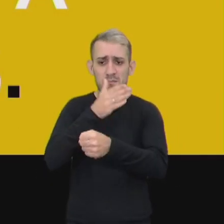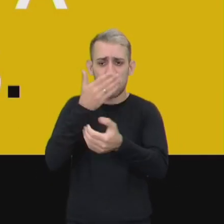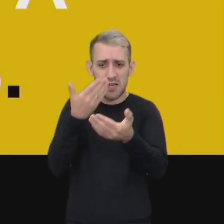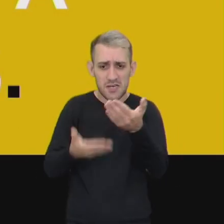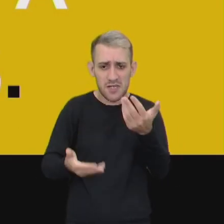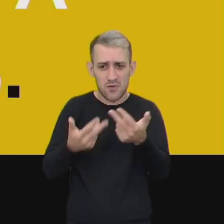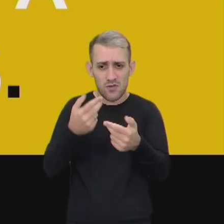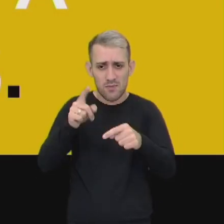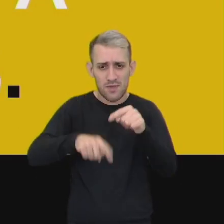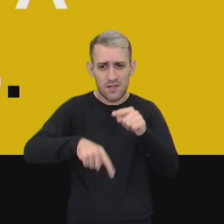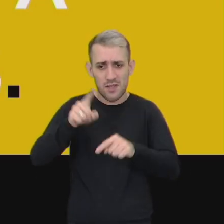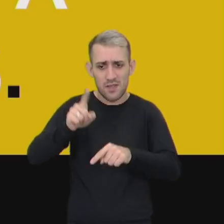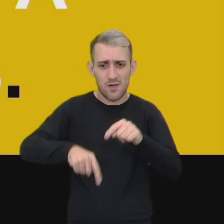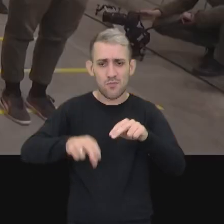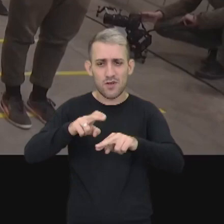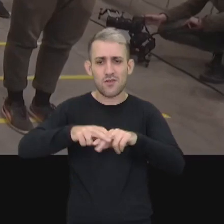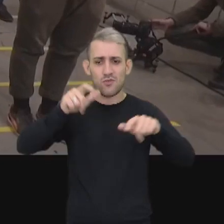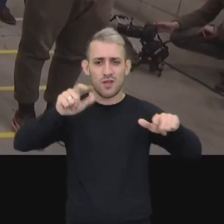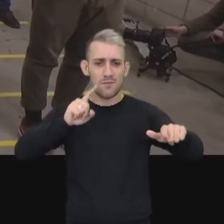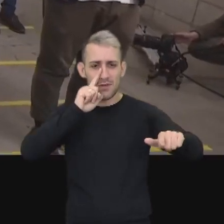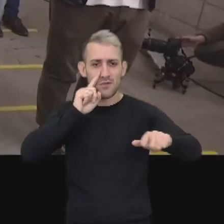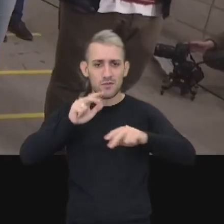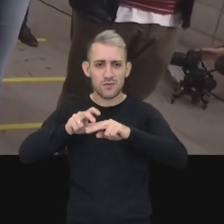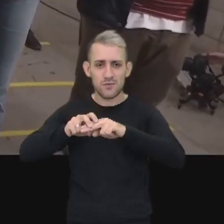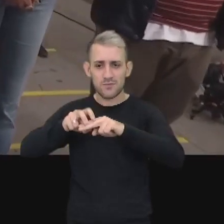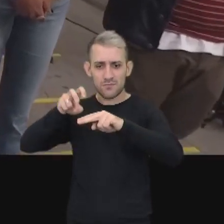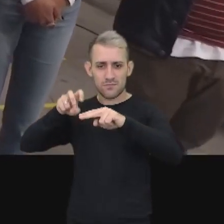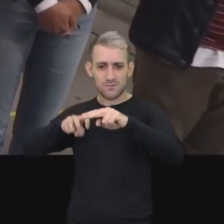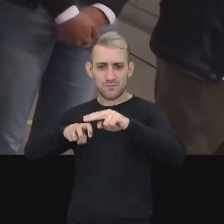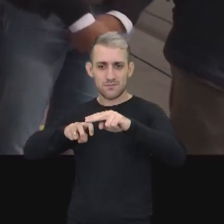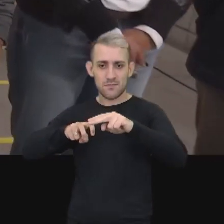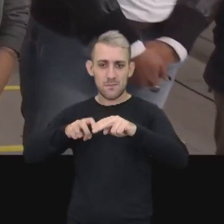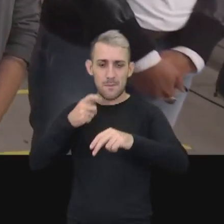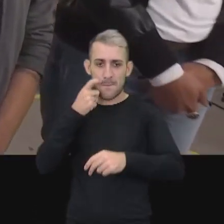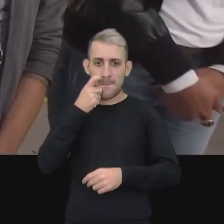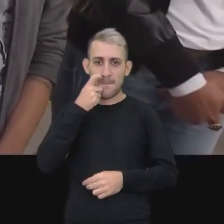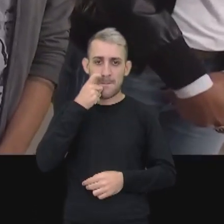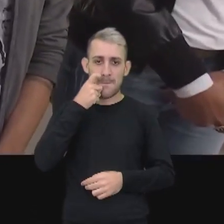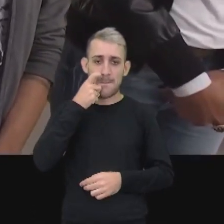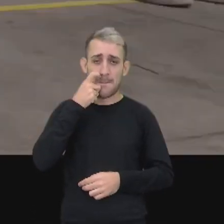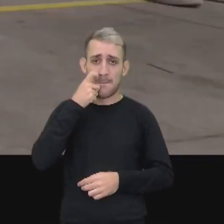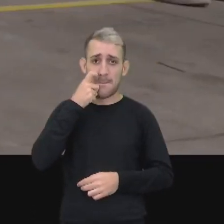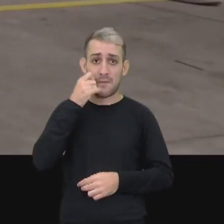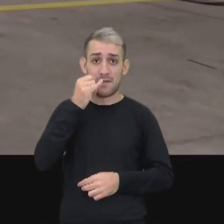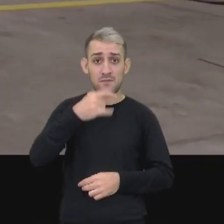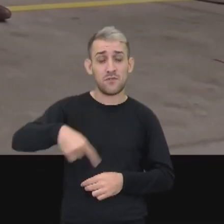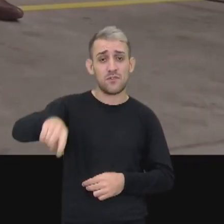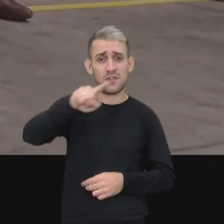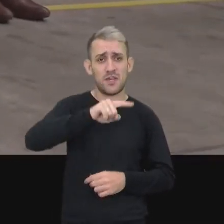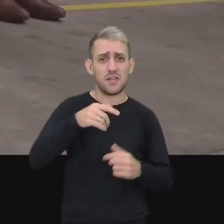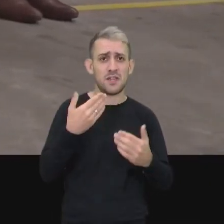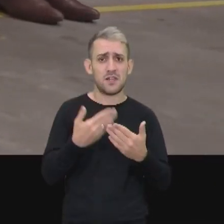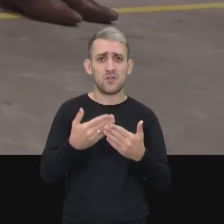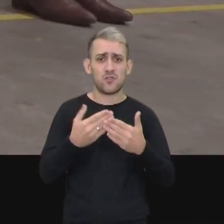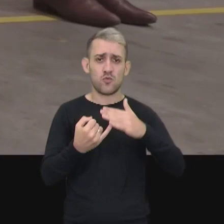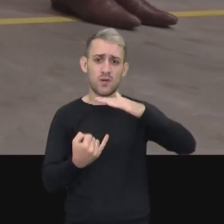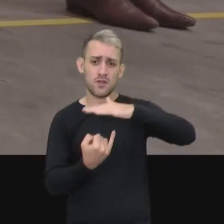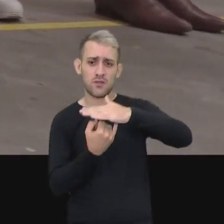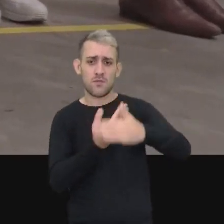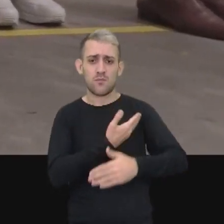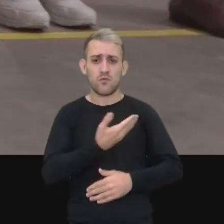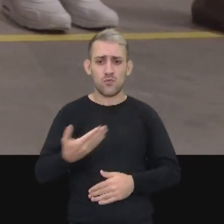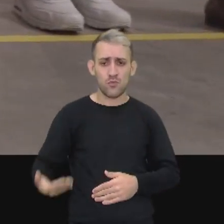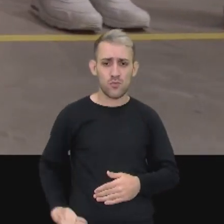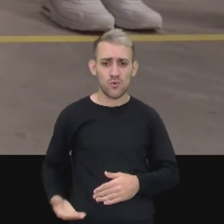bem por morar em área de risco, dê um passo atrás. Se você já estudou em uma instituição pública no